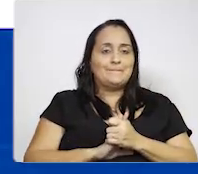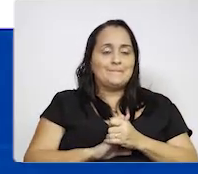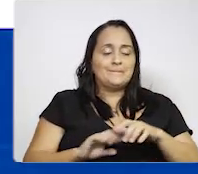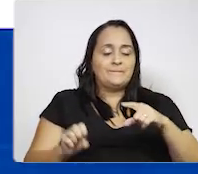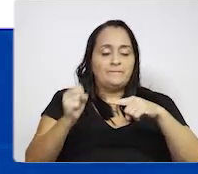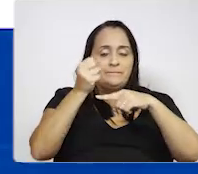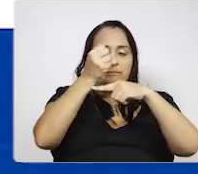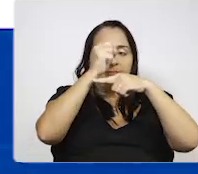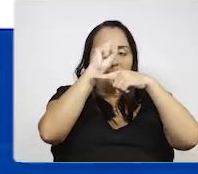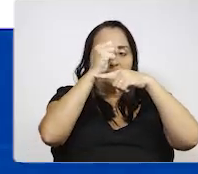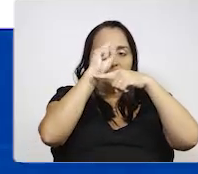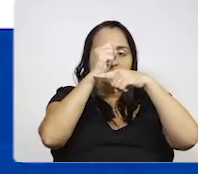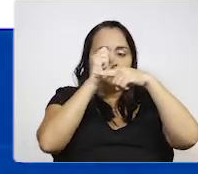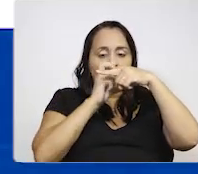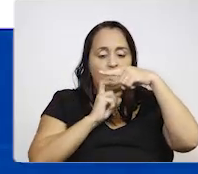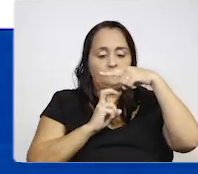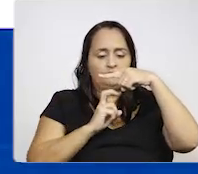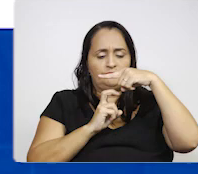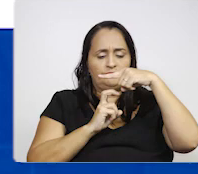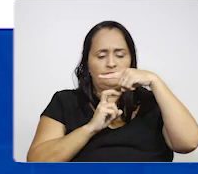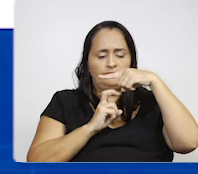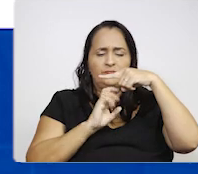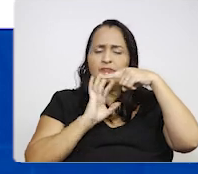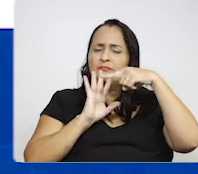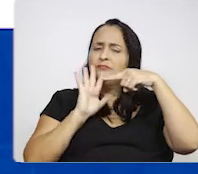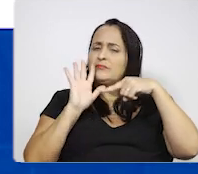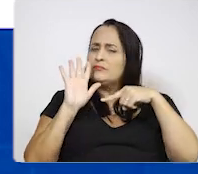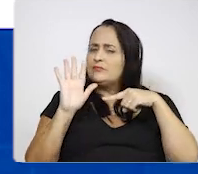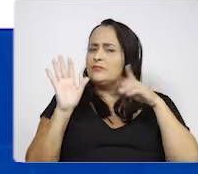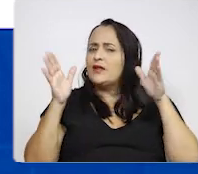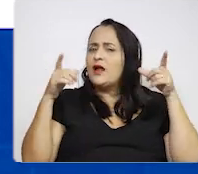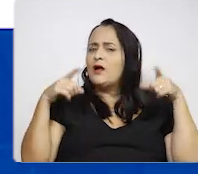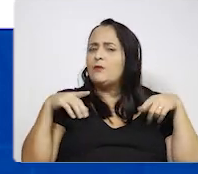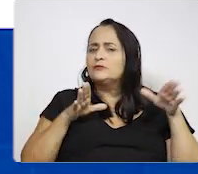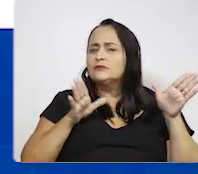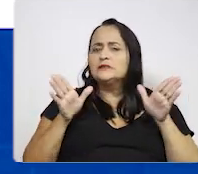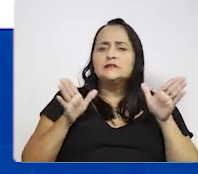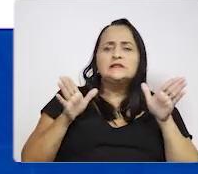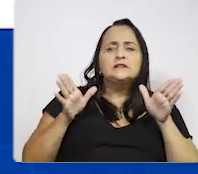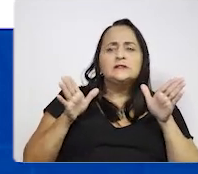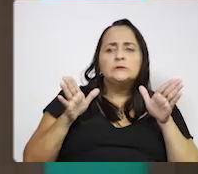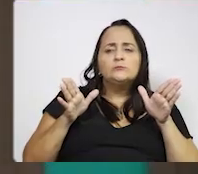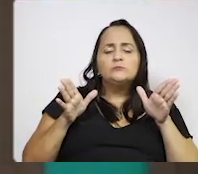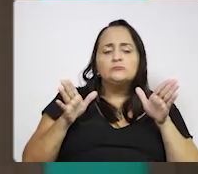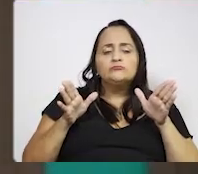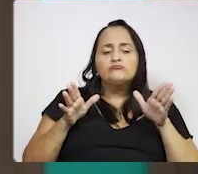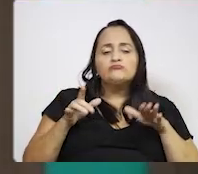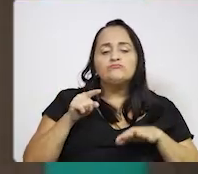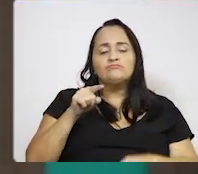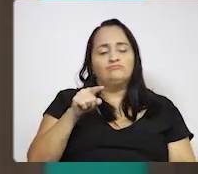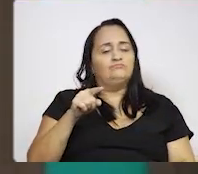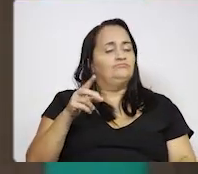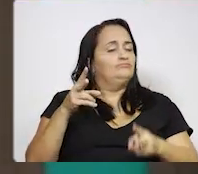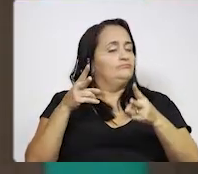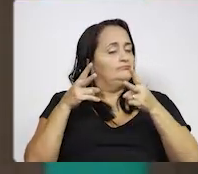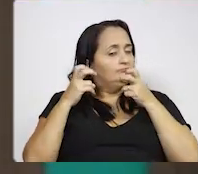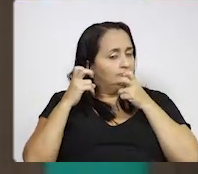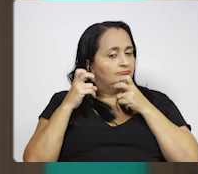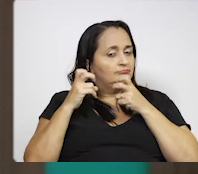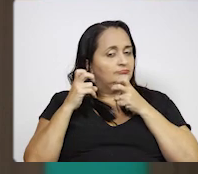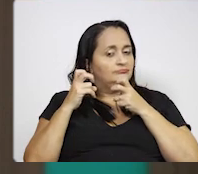fração 8 quintos. Onde fica? Fica localizado em que número? Mas só para ver se você